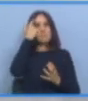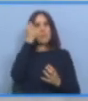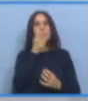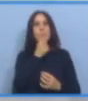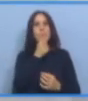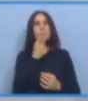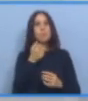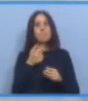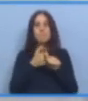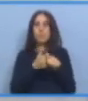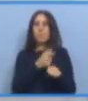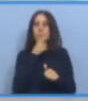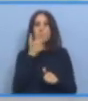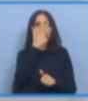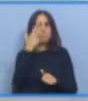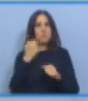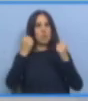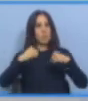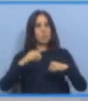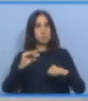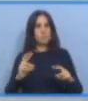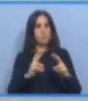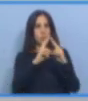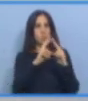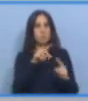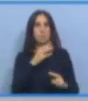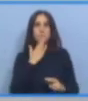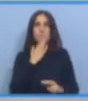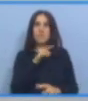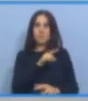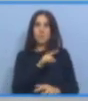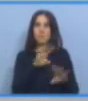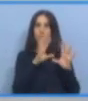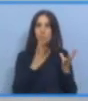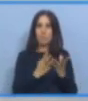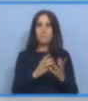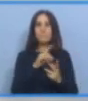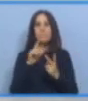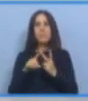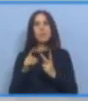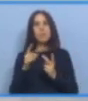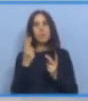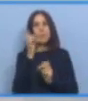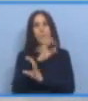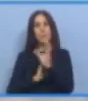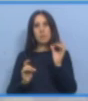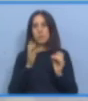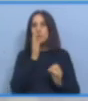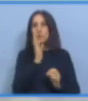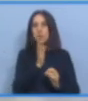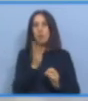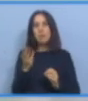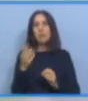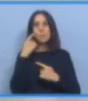do cumprimento na íntegra do Acordo de Paris, pelo menos isso, a nível global. A nível da União Europeia, como já referi, que a